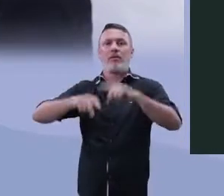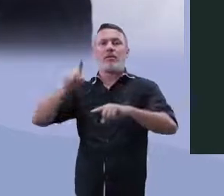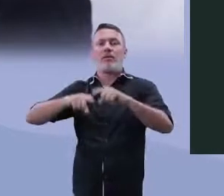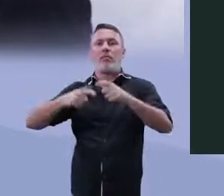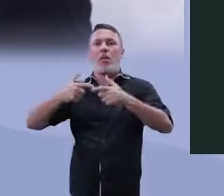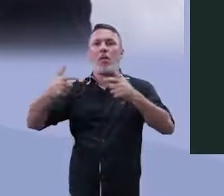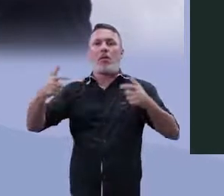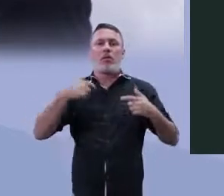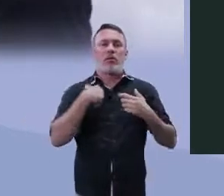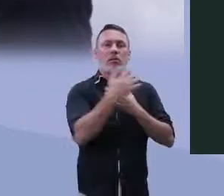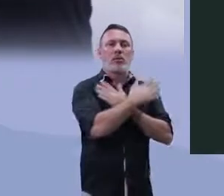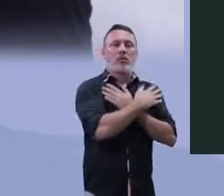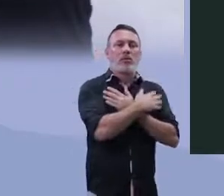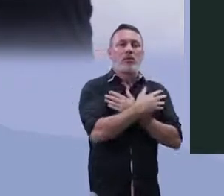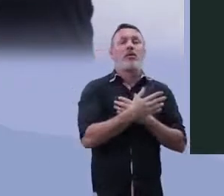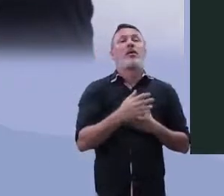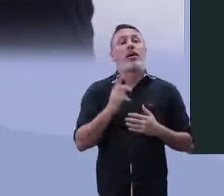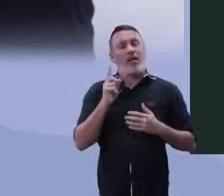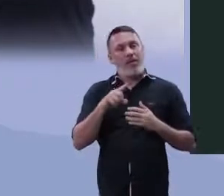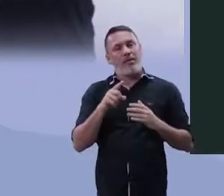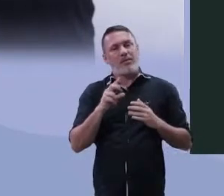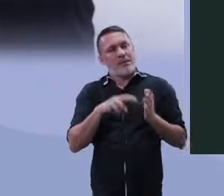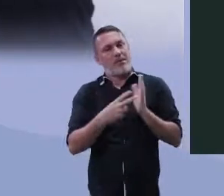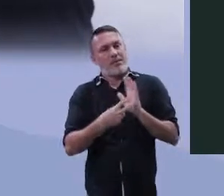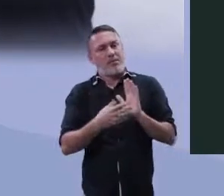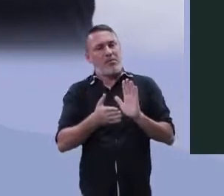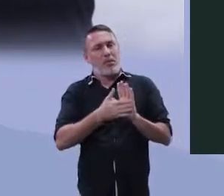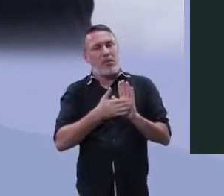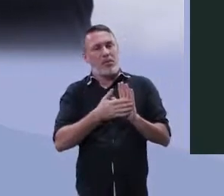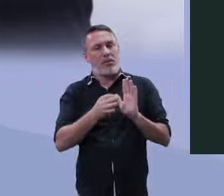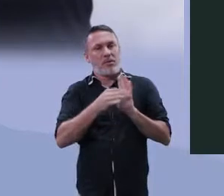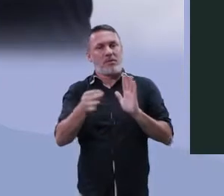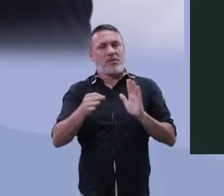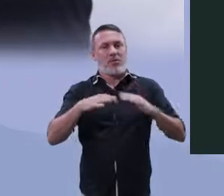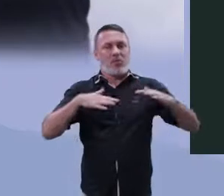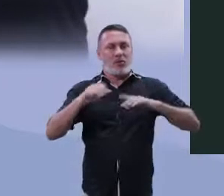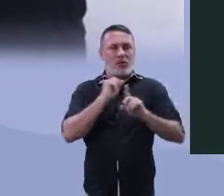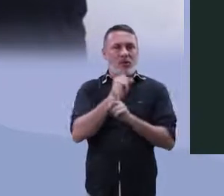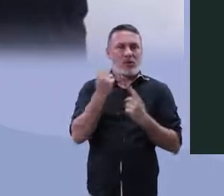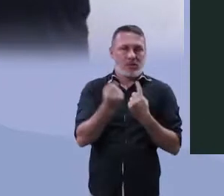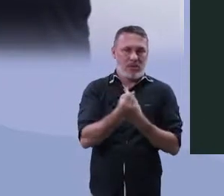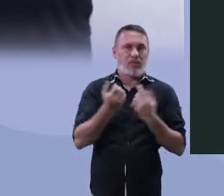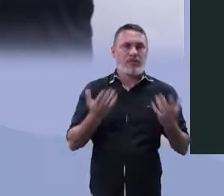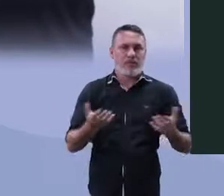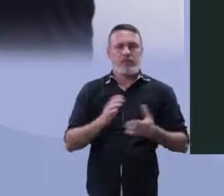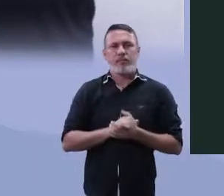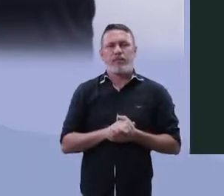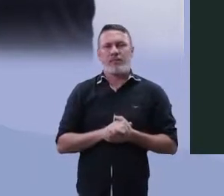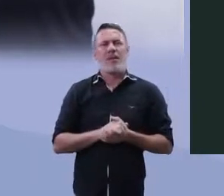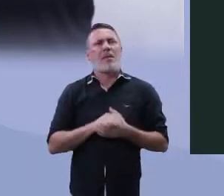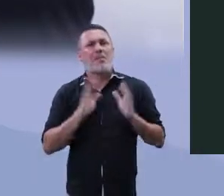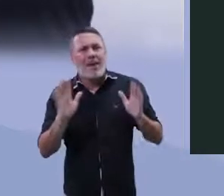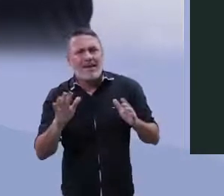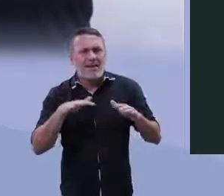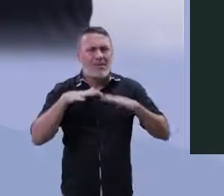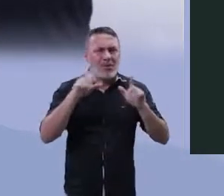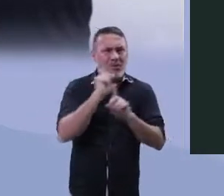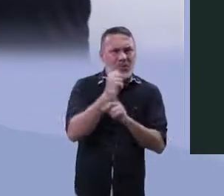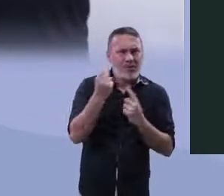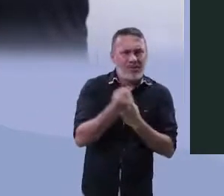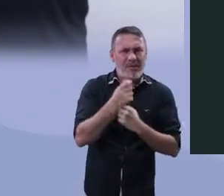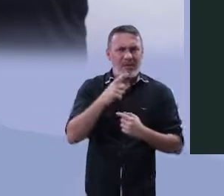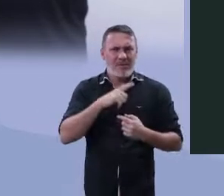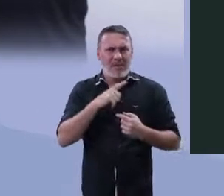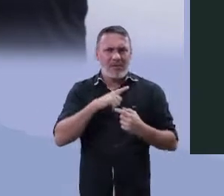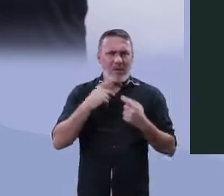um movimento, é um protótipo de um movimento social. Mas espera aí, mas isso é um movimento social se eles